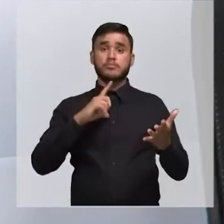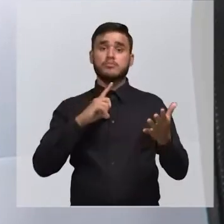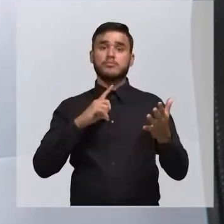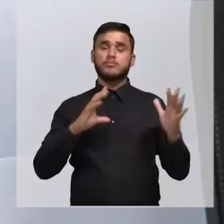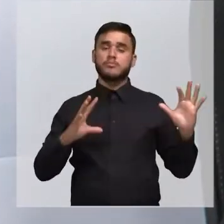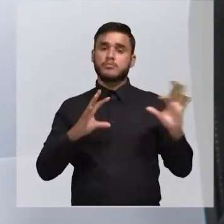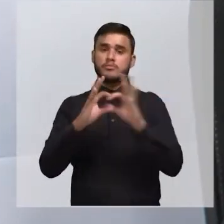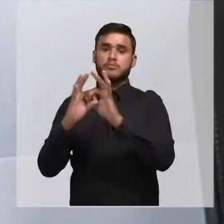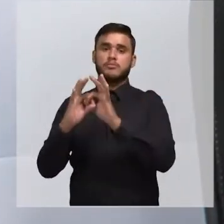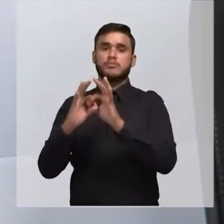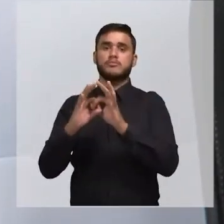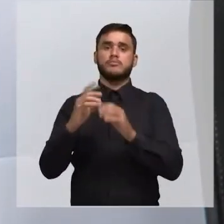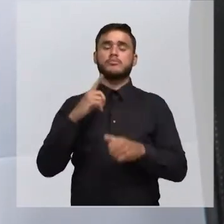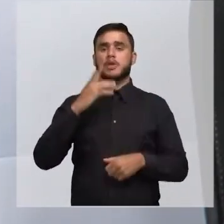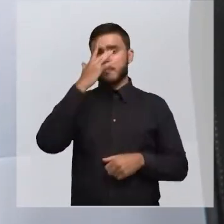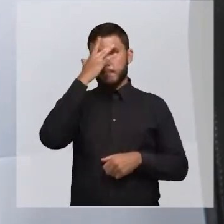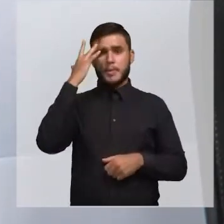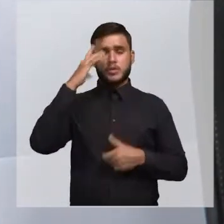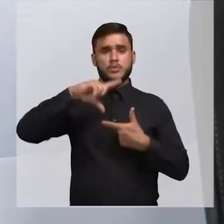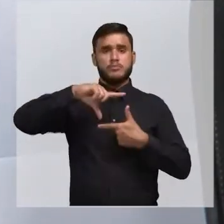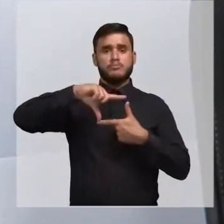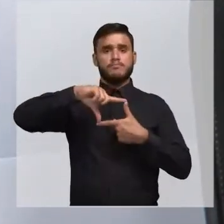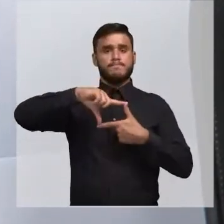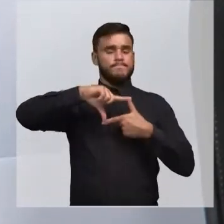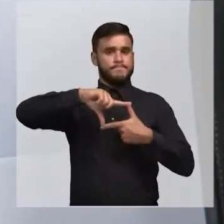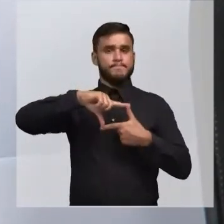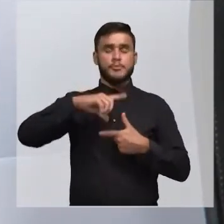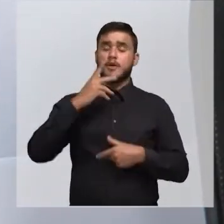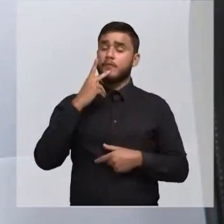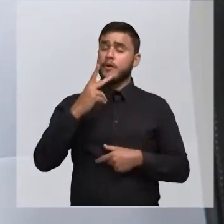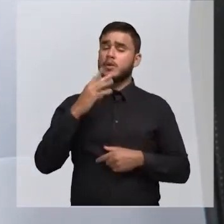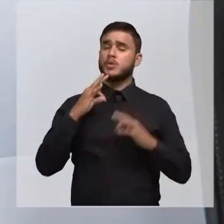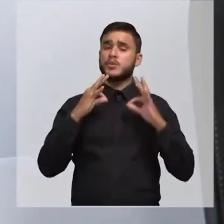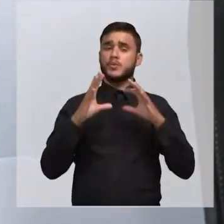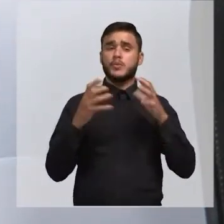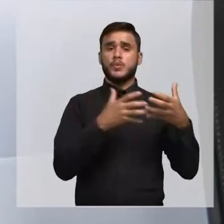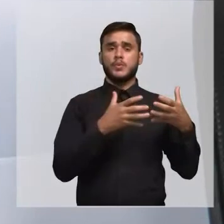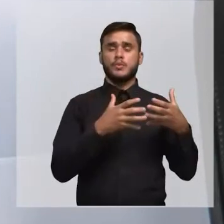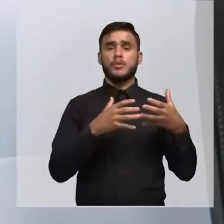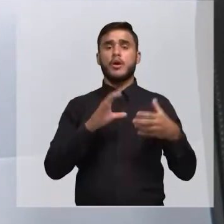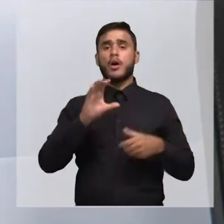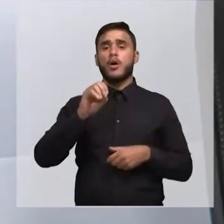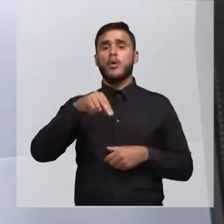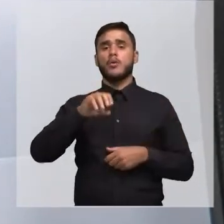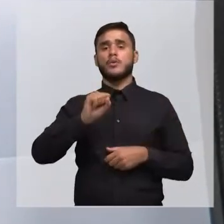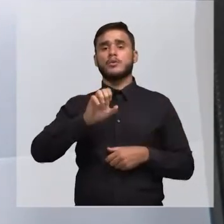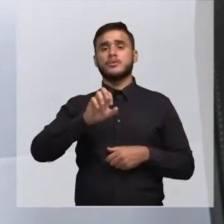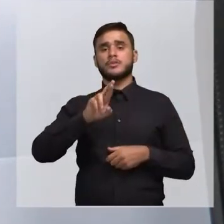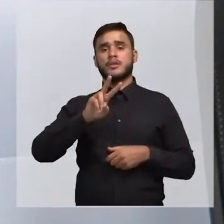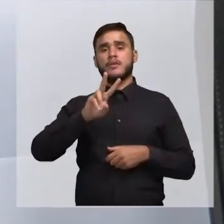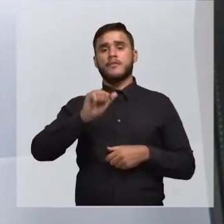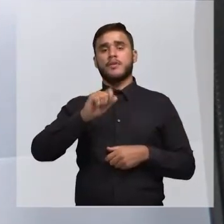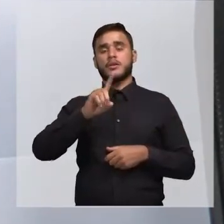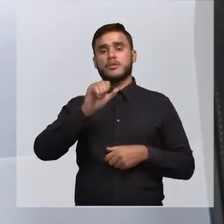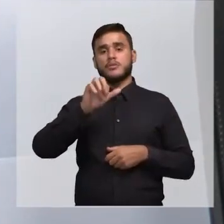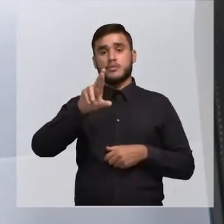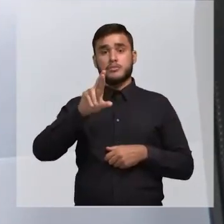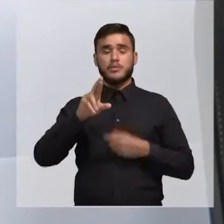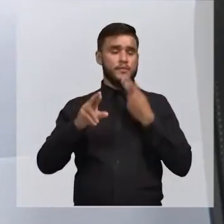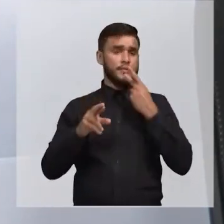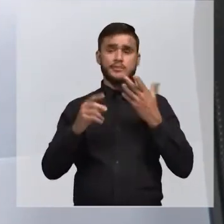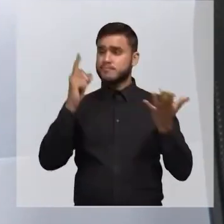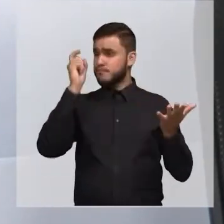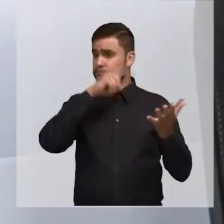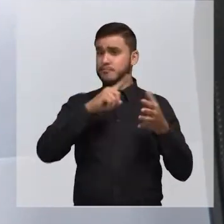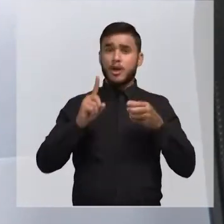movimento cívico conservador. Ele não deverá fazer, provavelmente, quase nenhuma aliança partidária. Terá muita dificuldade. Por